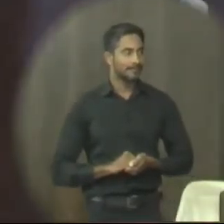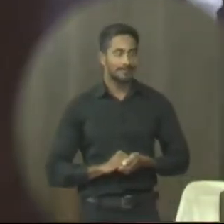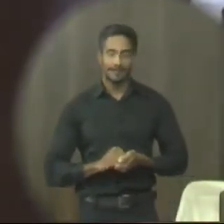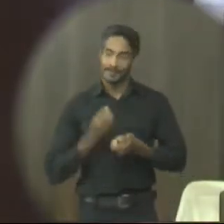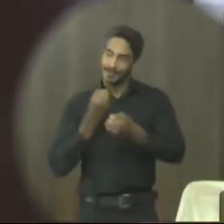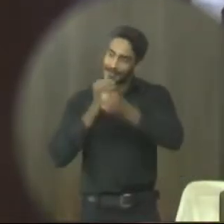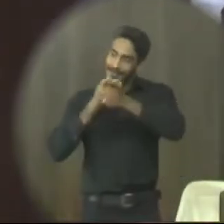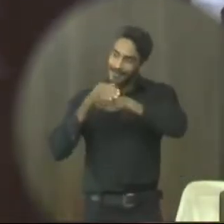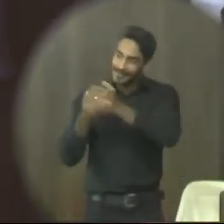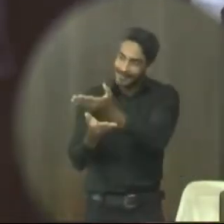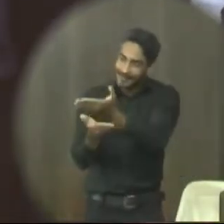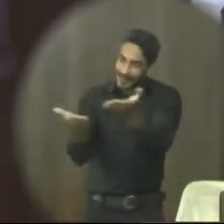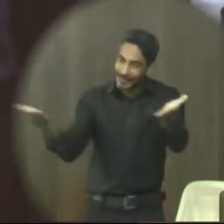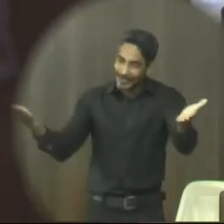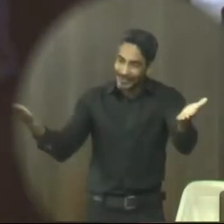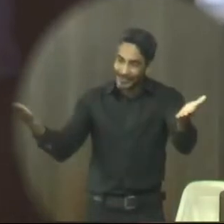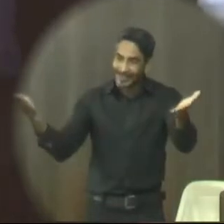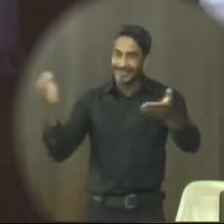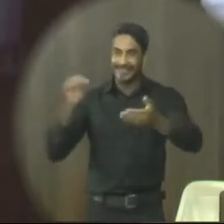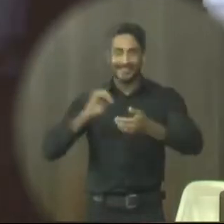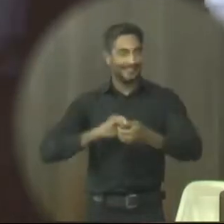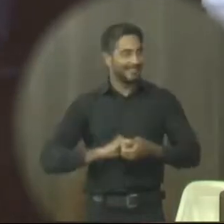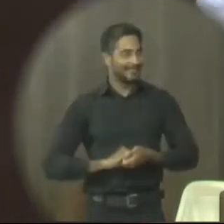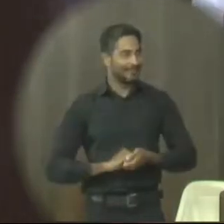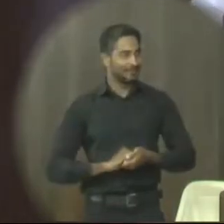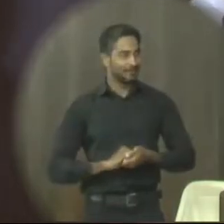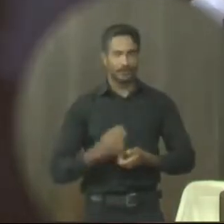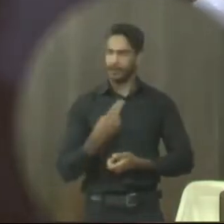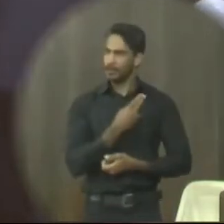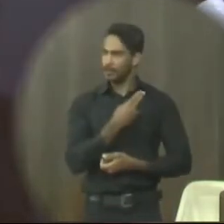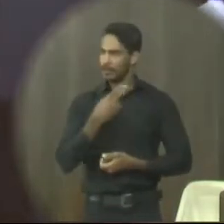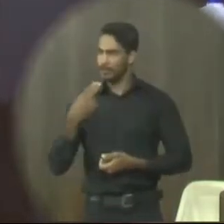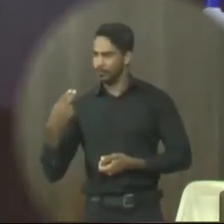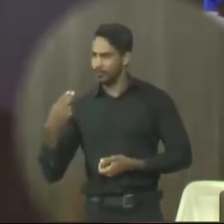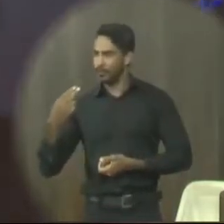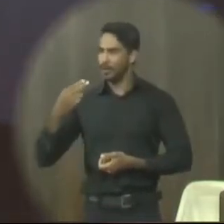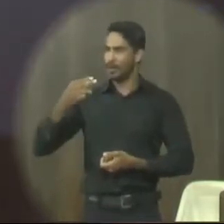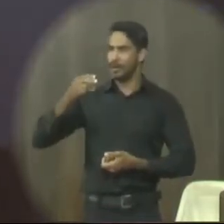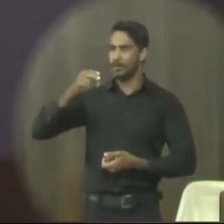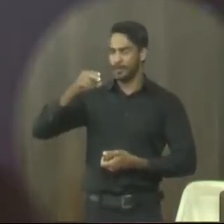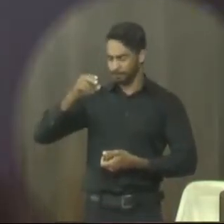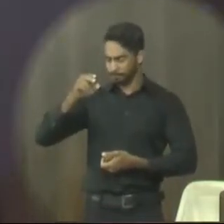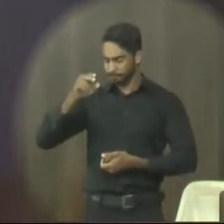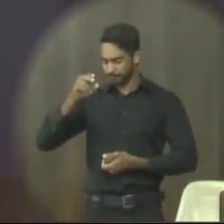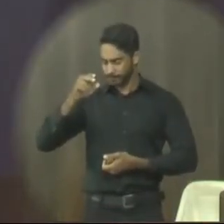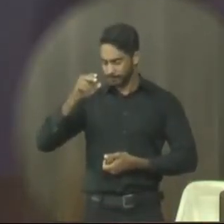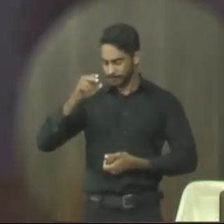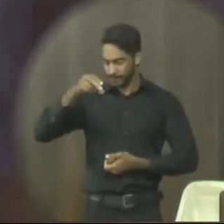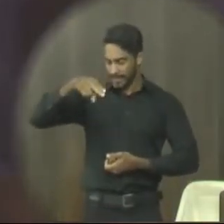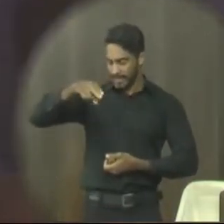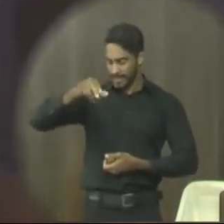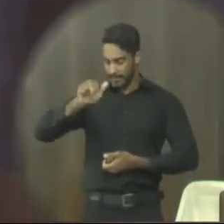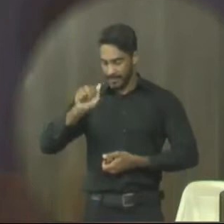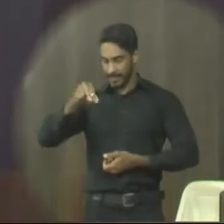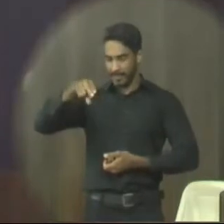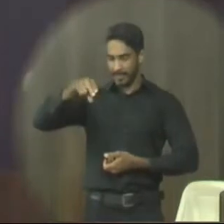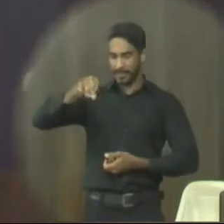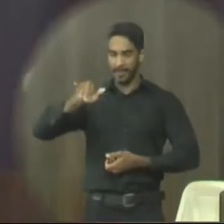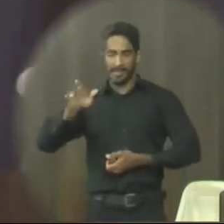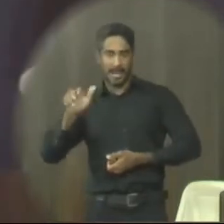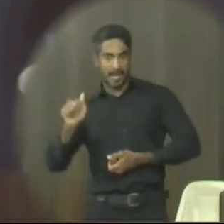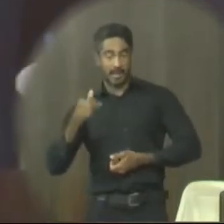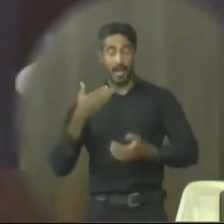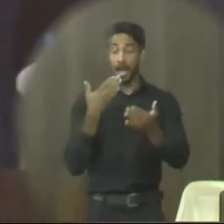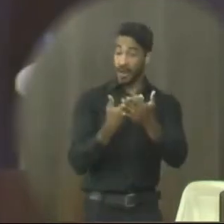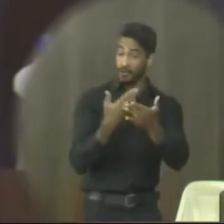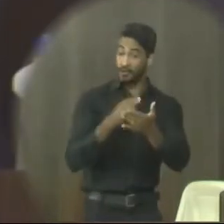Boa noite. Boa noite. Meu nome é Naniara. Eu estive lá na